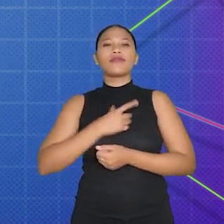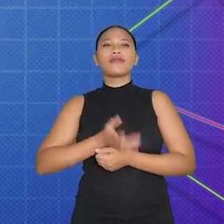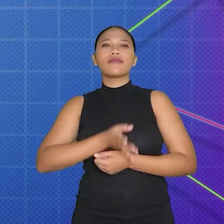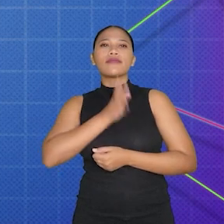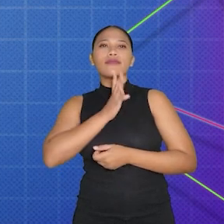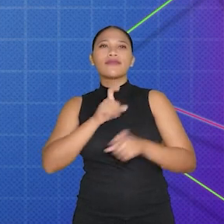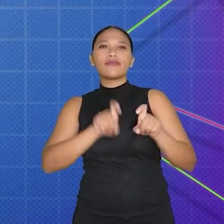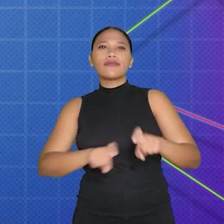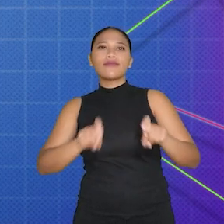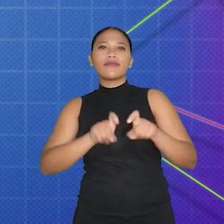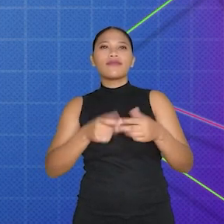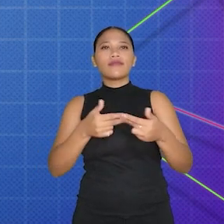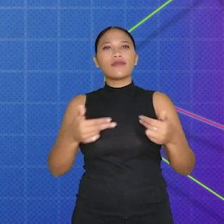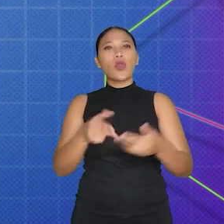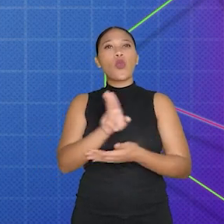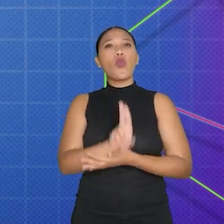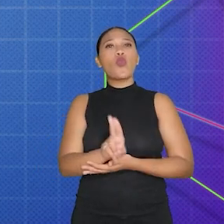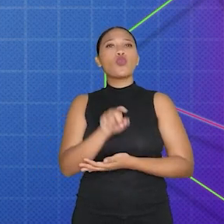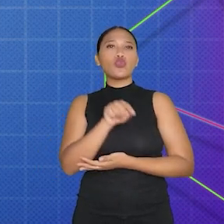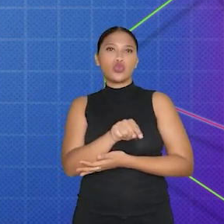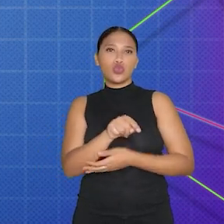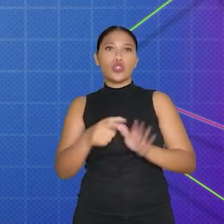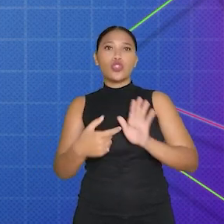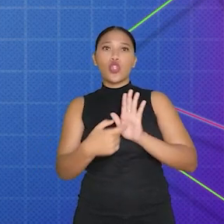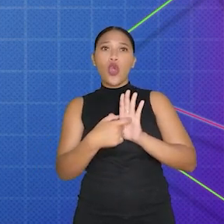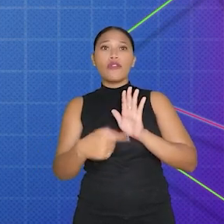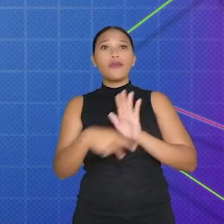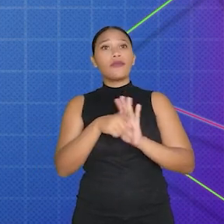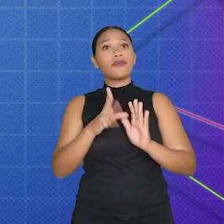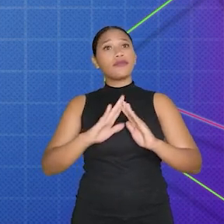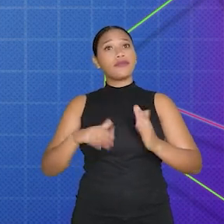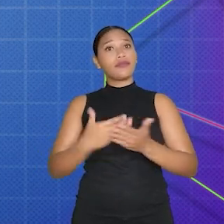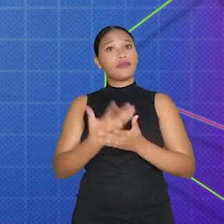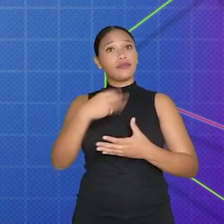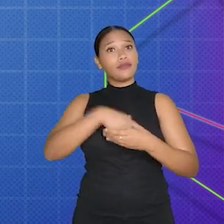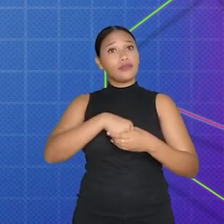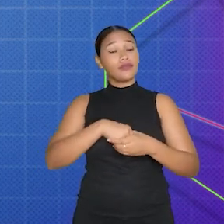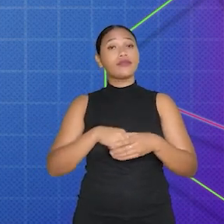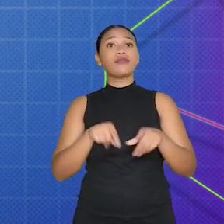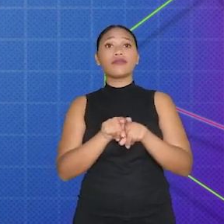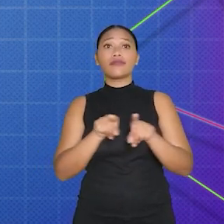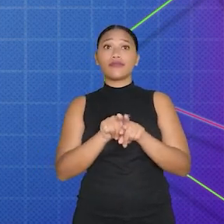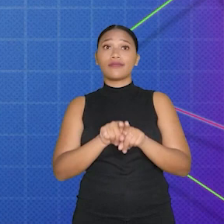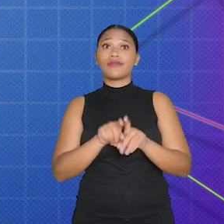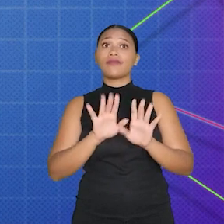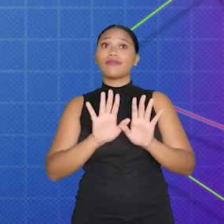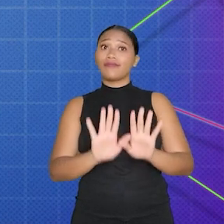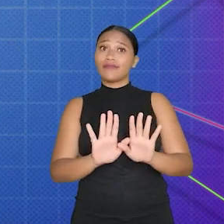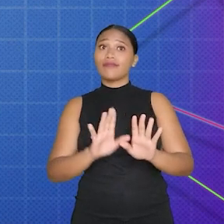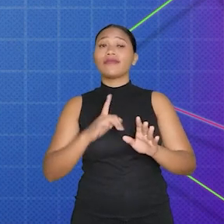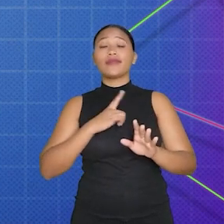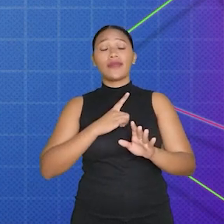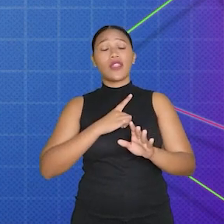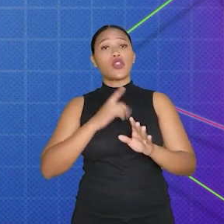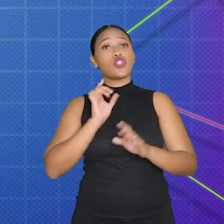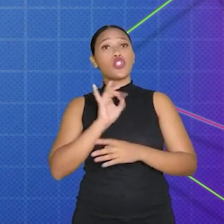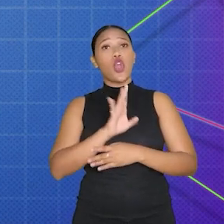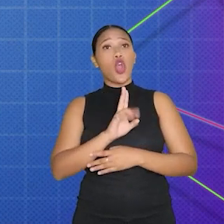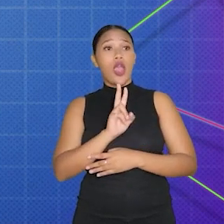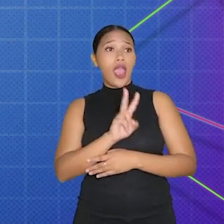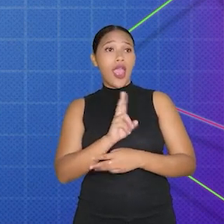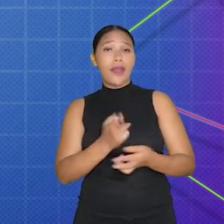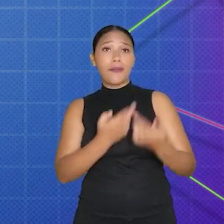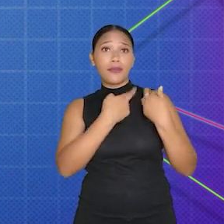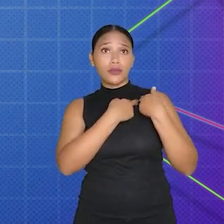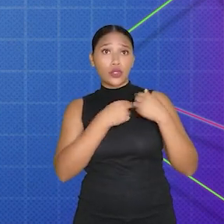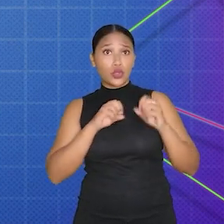são introduzidos ao mundo digital através do uso de computadores e softwares educacionais. No entanto, a alfabetização digital não deve